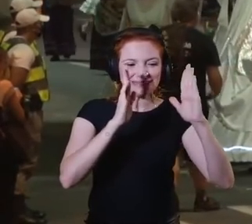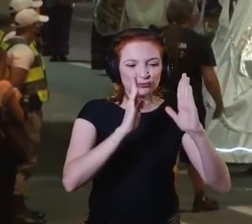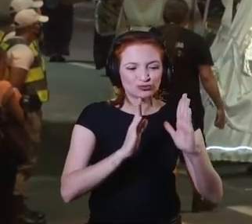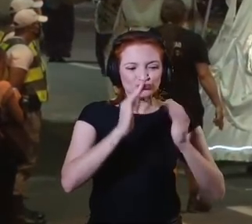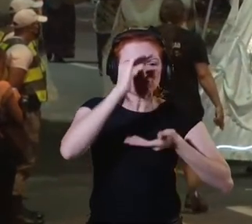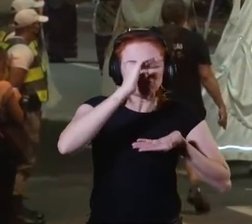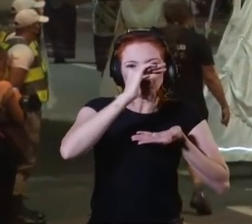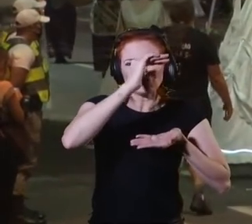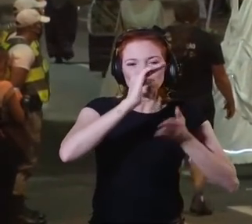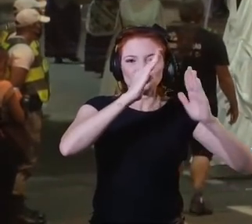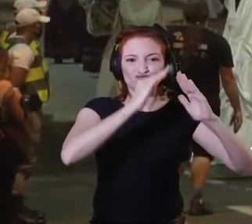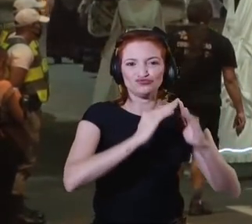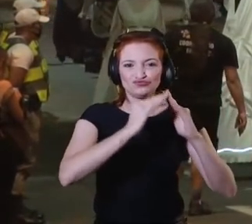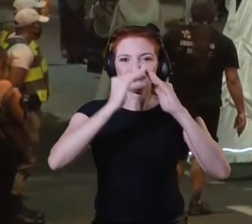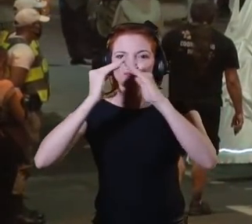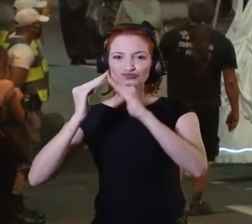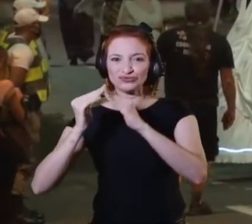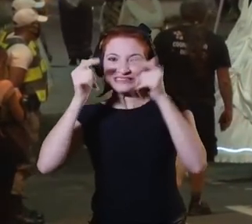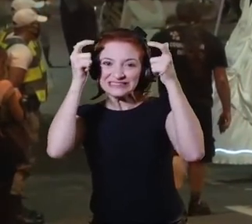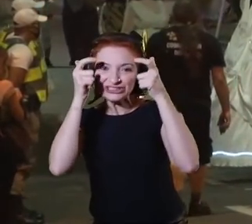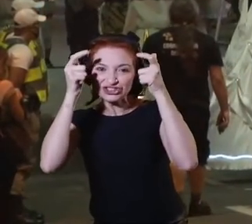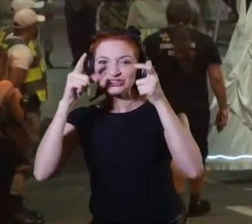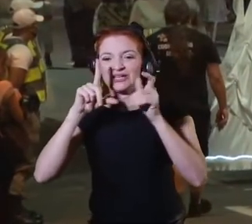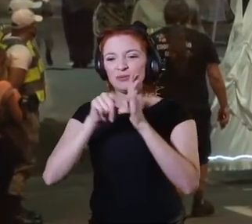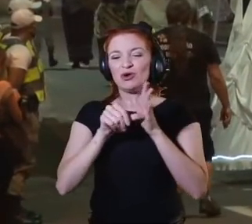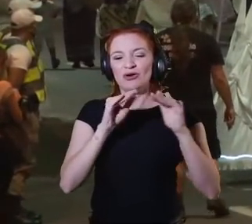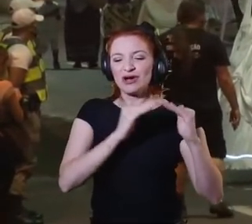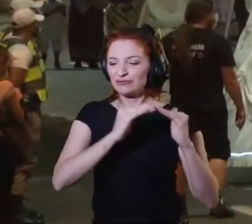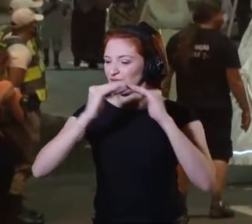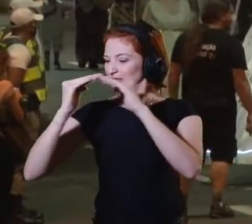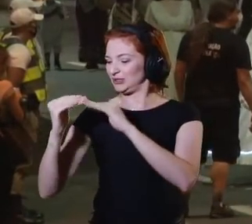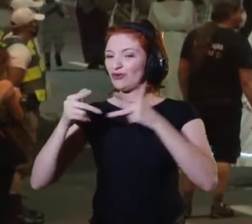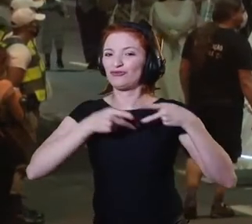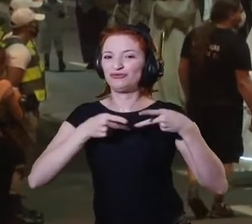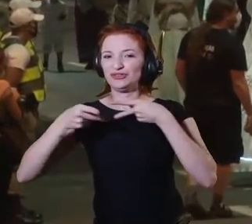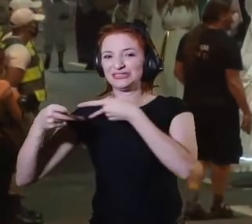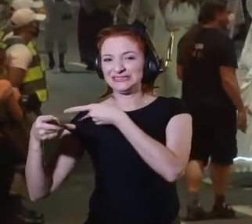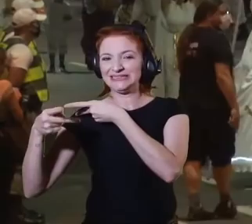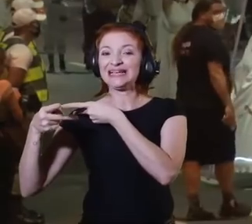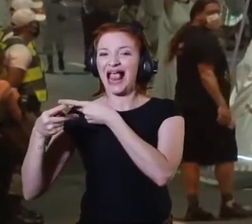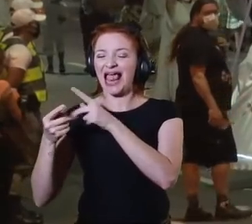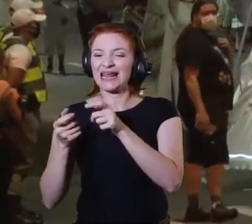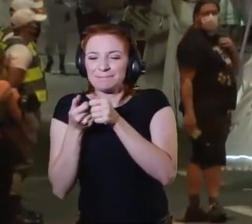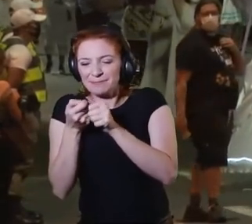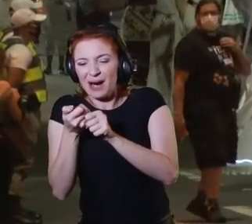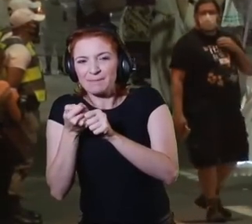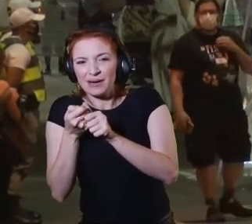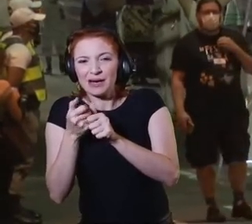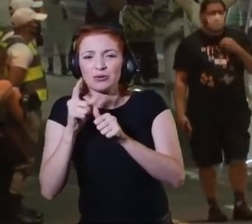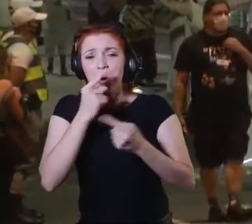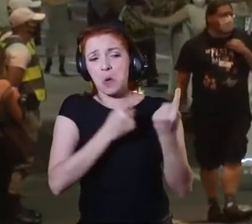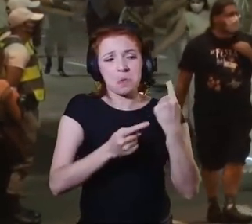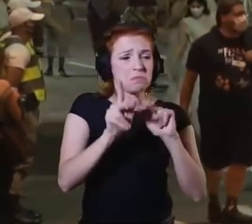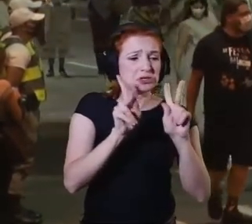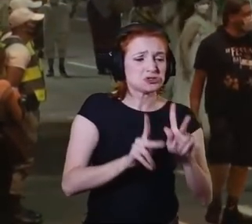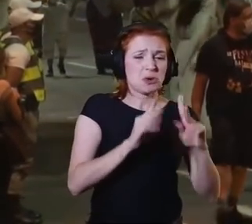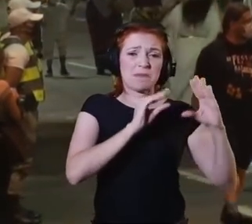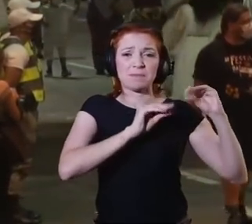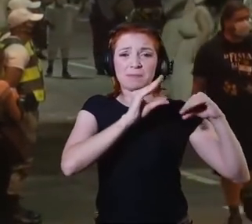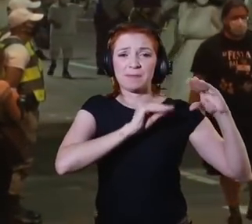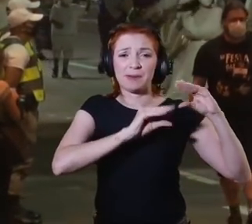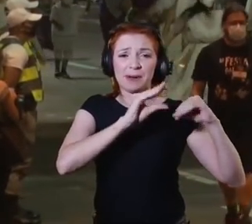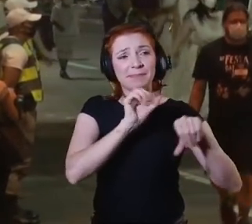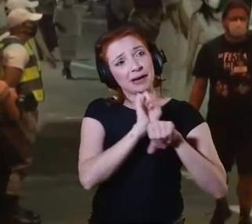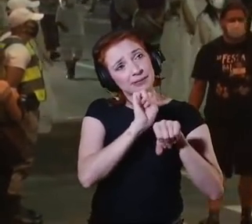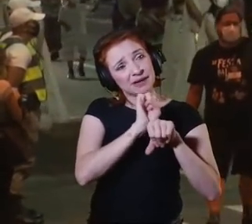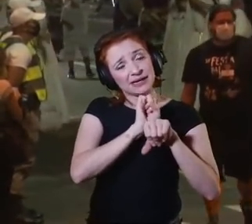aí as famílias iam rezar o terço na casa do vizinho, enquanto os adultos lá dentro conversavam, até chegar a hora do